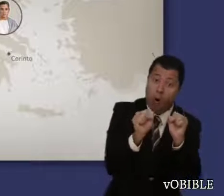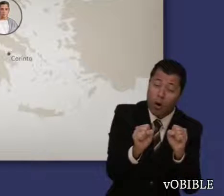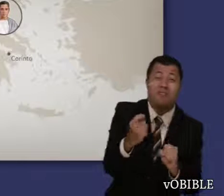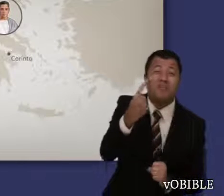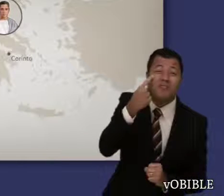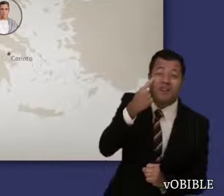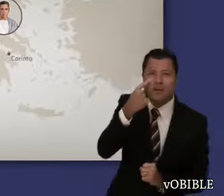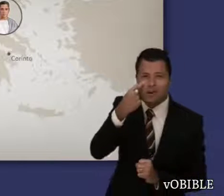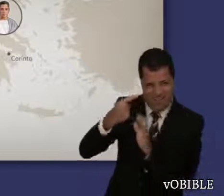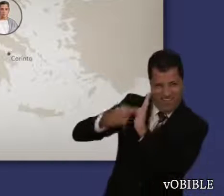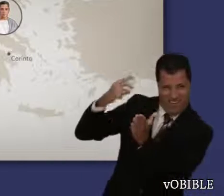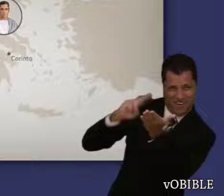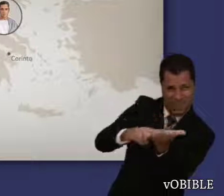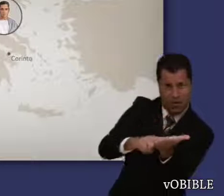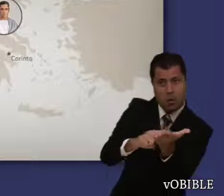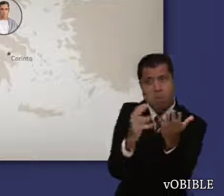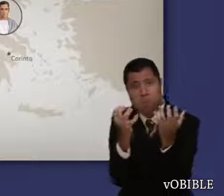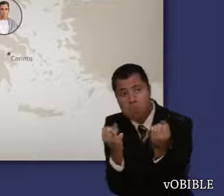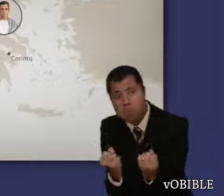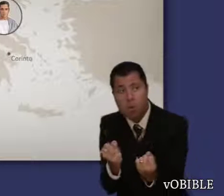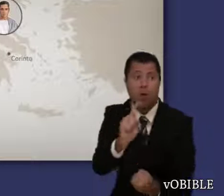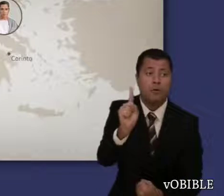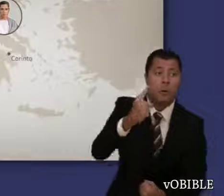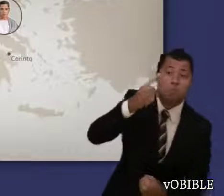Corinto reagiram à primeira carta inspirada de Paulo.